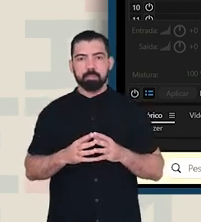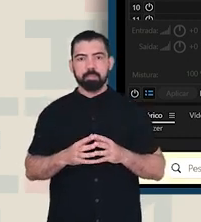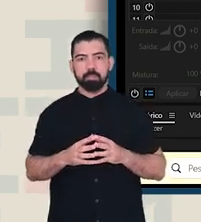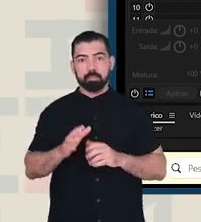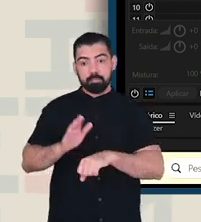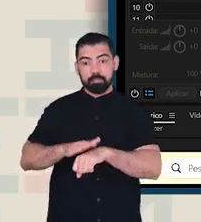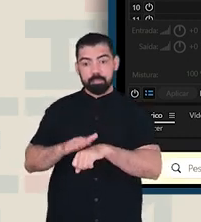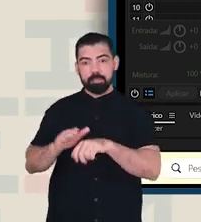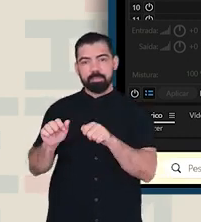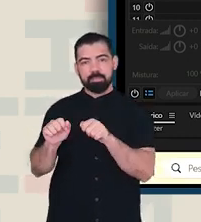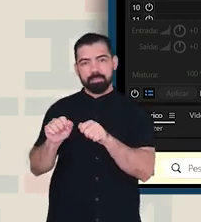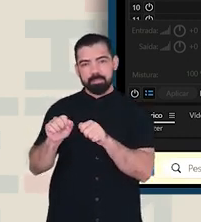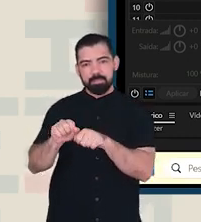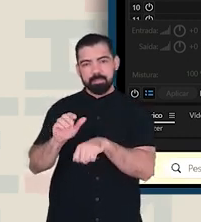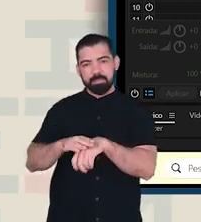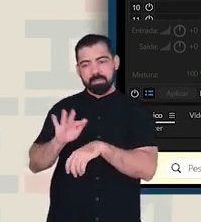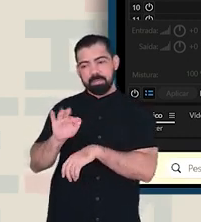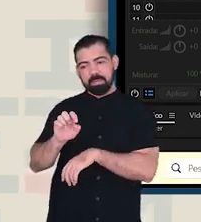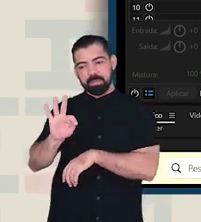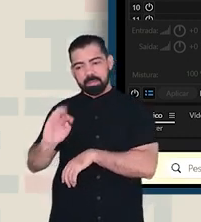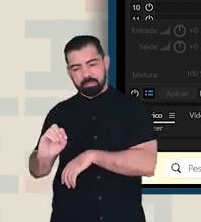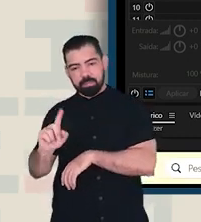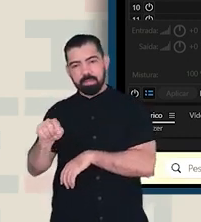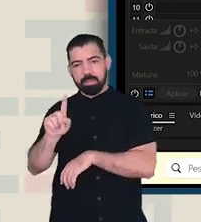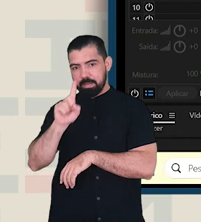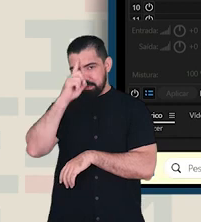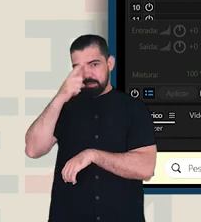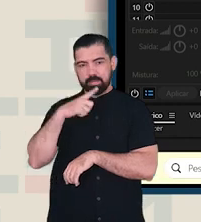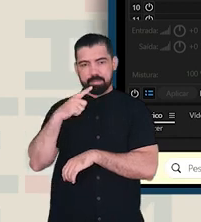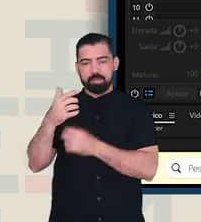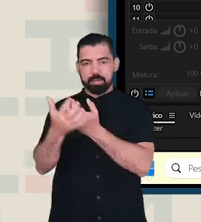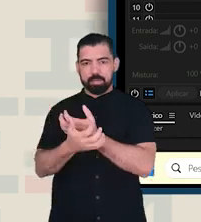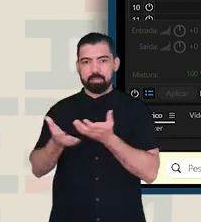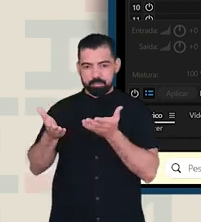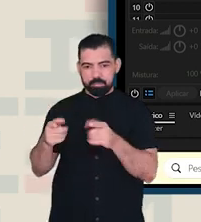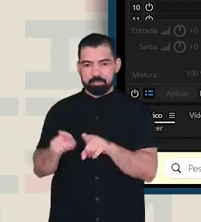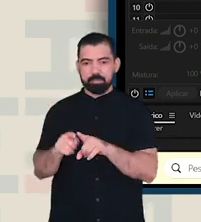feito na mão, que é um pouco essa era a ideia da música.